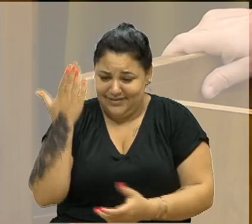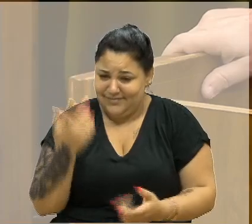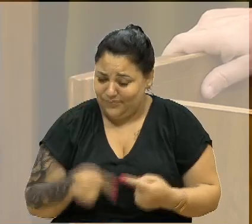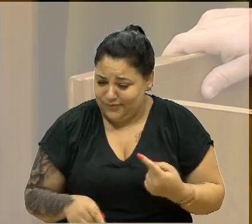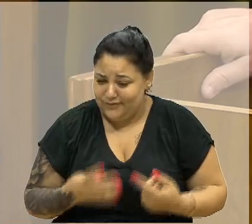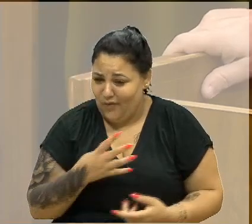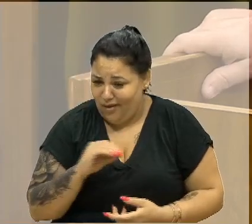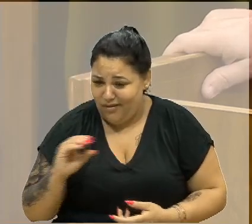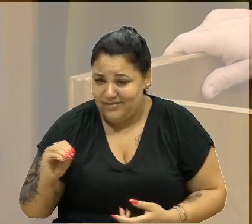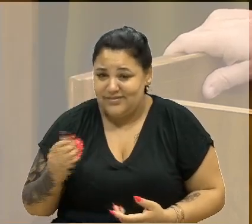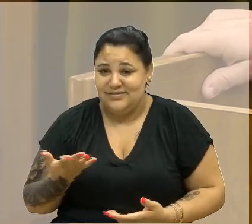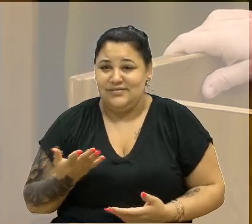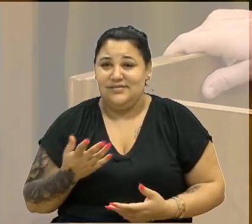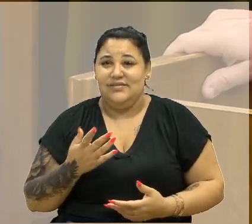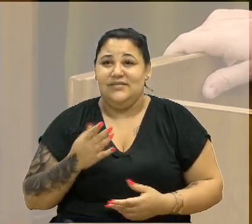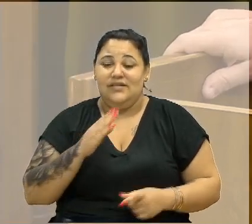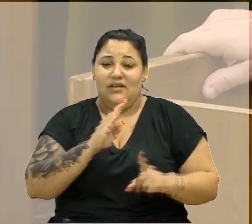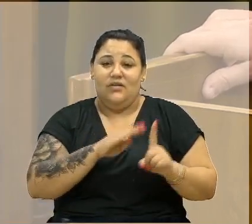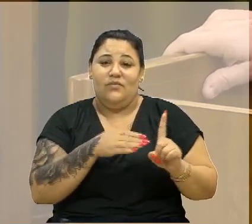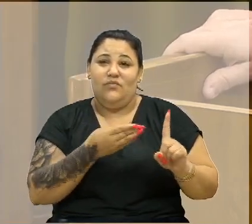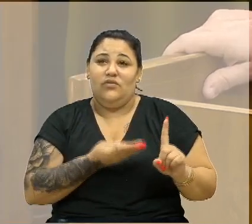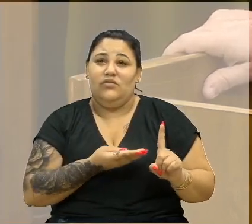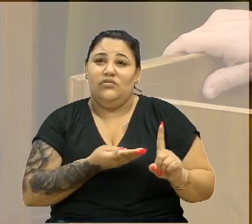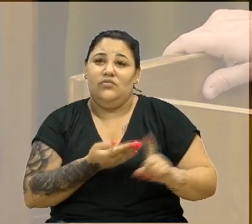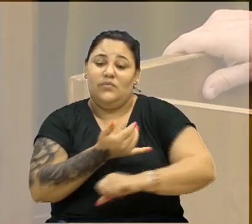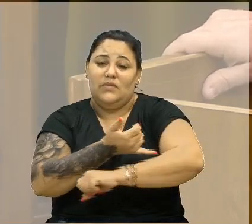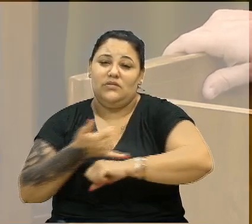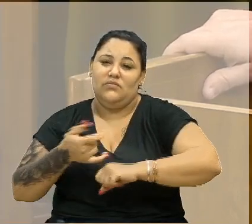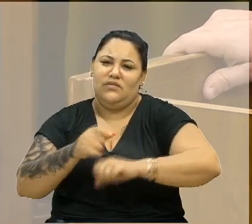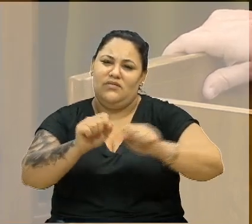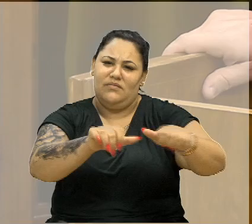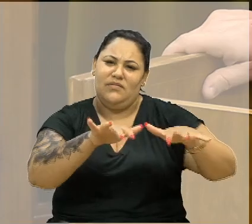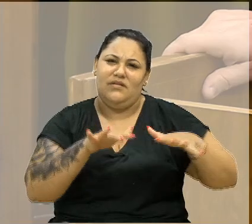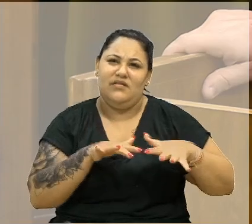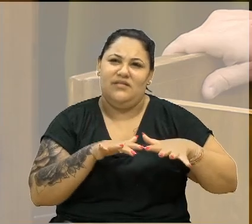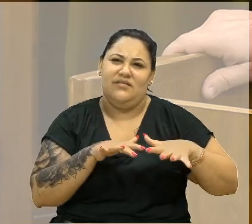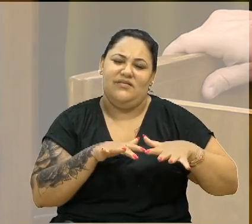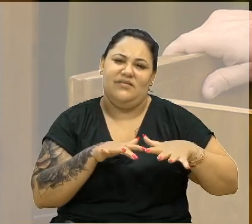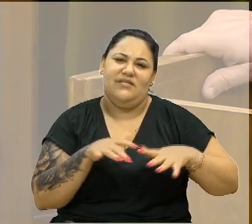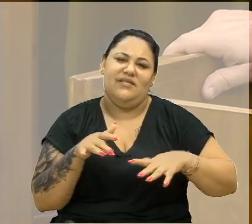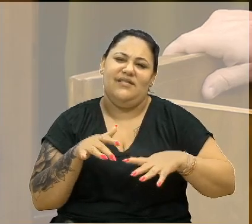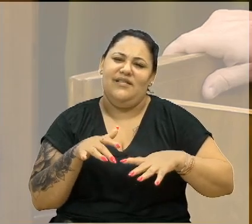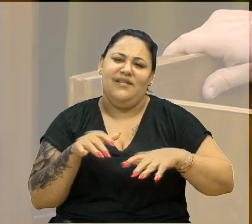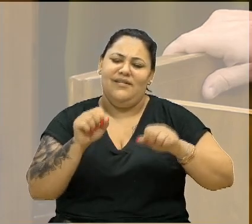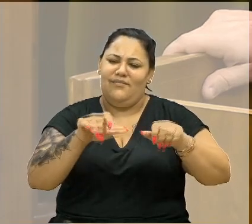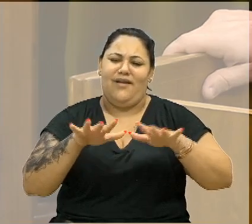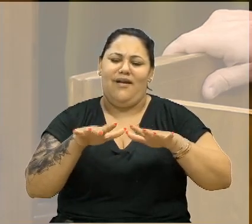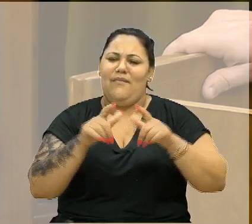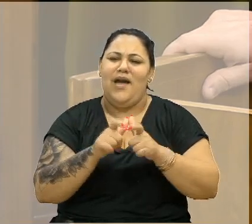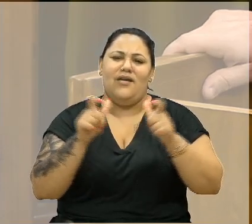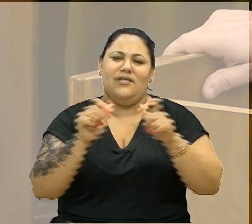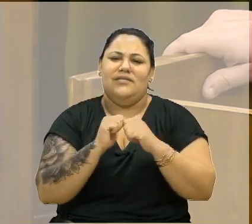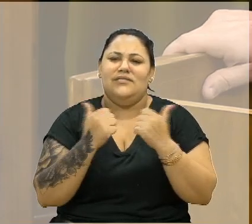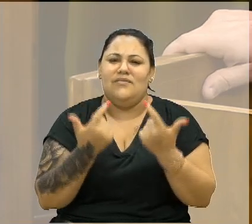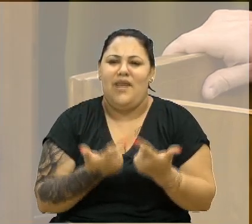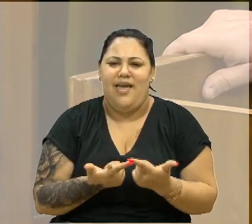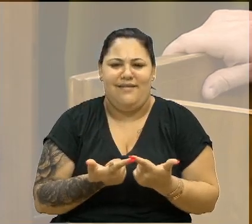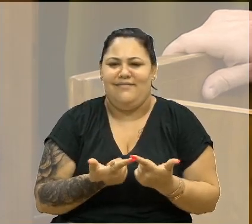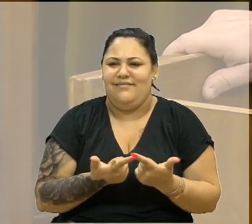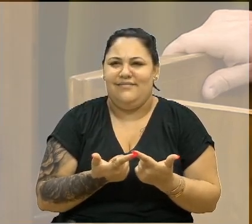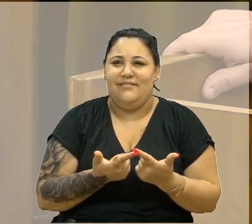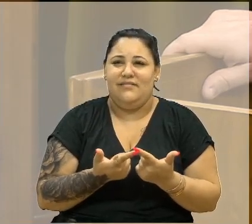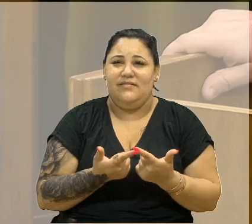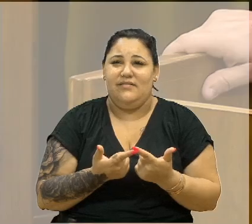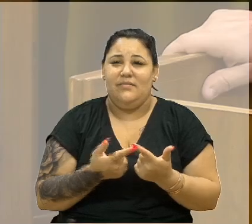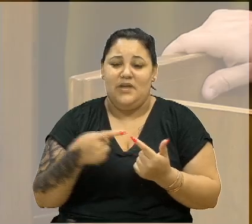honrarias, né, que ela fala que passou pela mesa, sim, mas não passa pelo plenário, não passa pela maioria da Assembleia Legislativa, mas vai passar. Se tudo